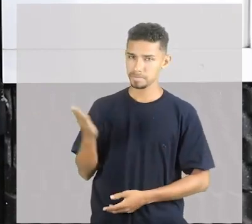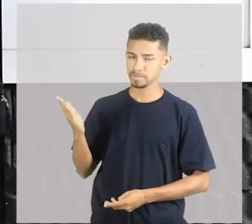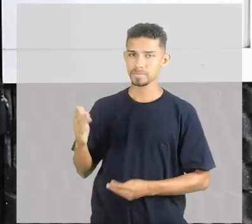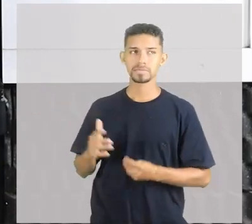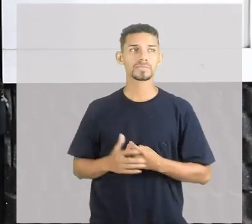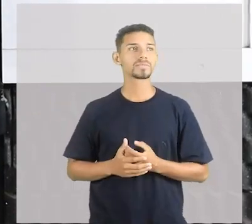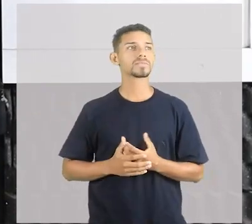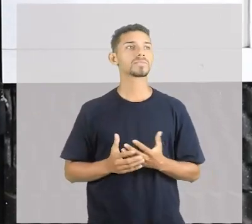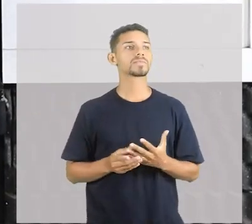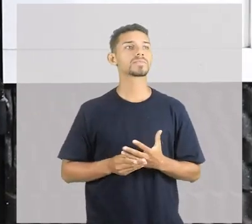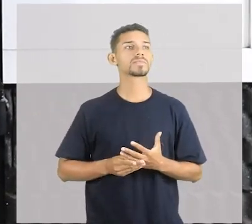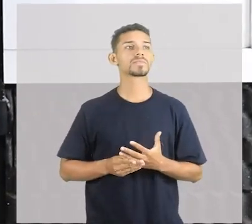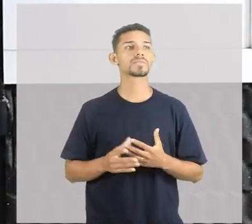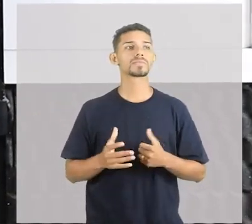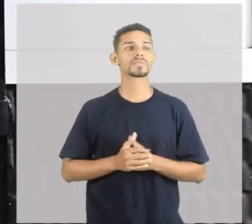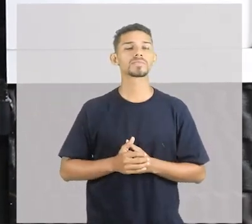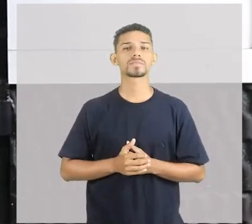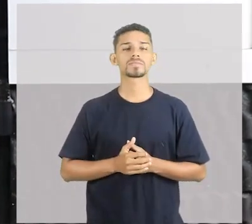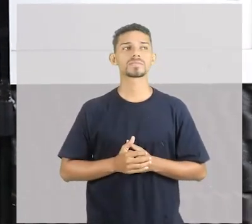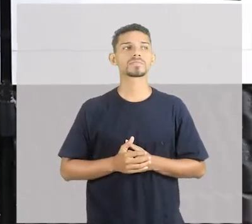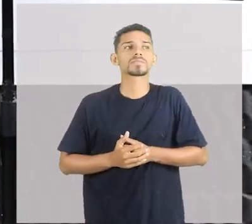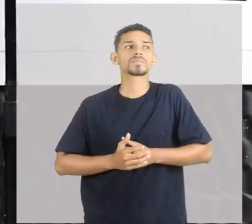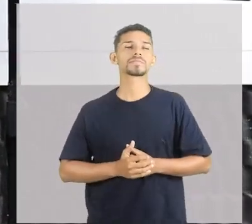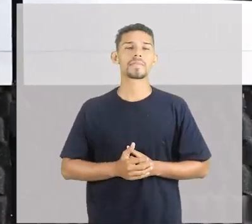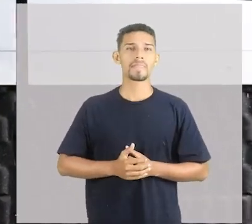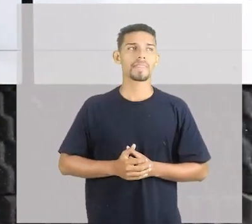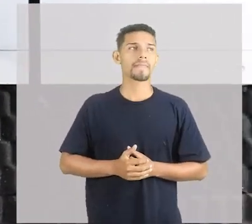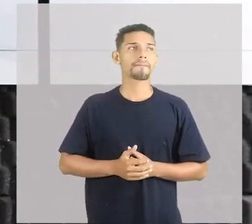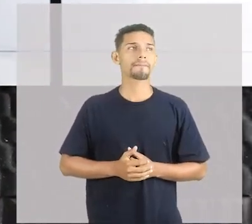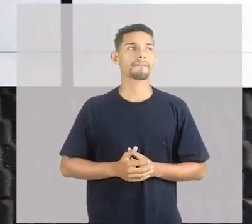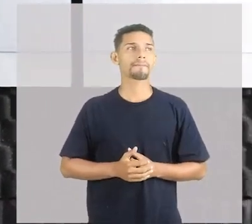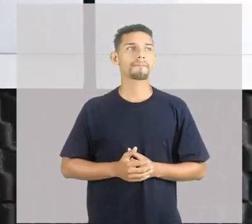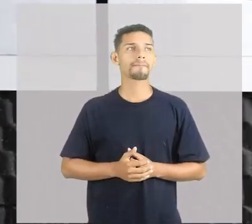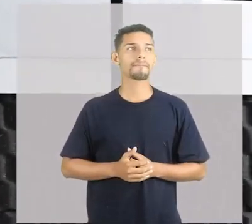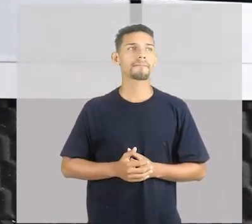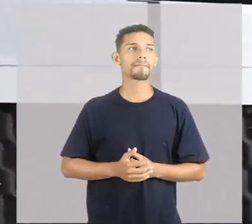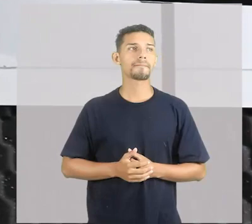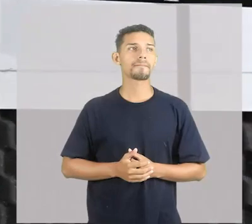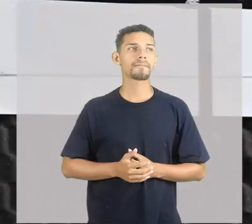A última foi a quinta. A última foi a quinta.